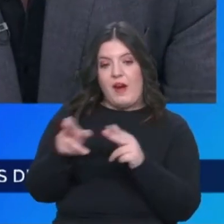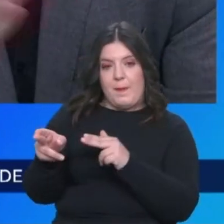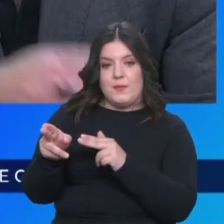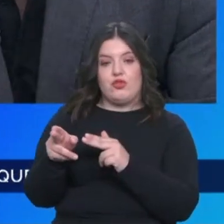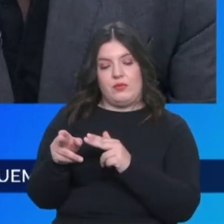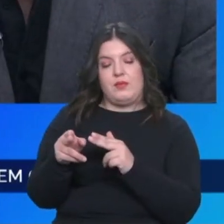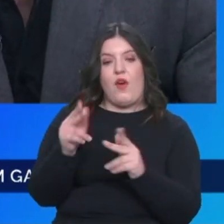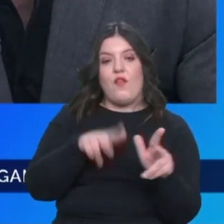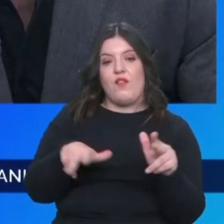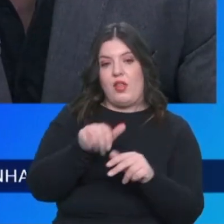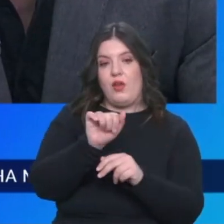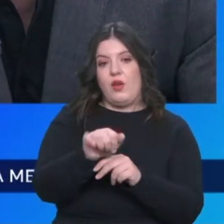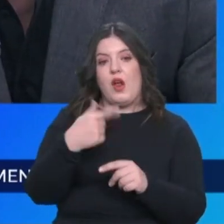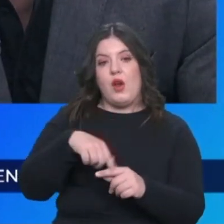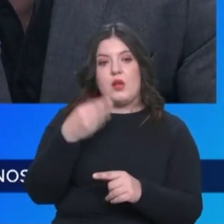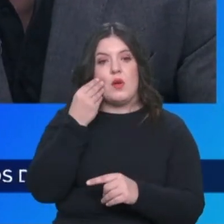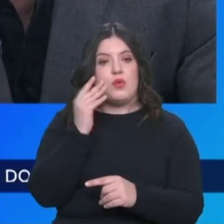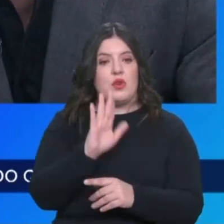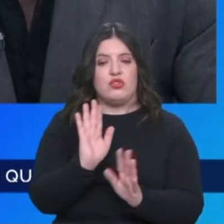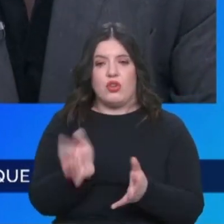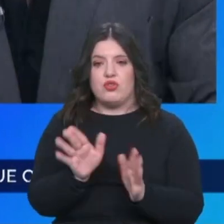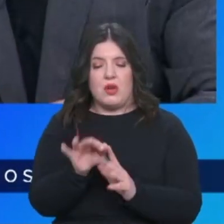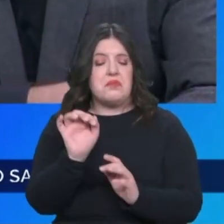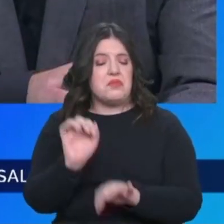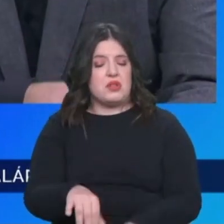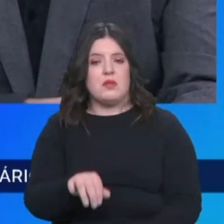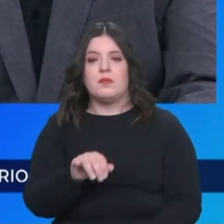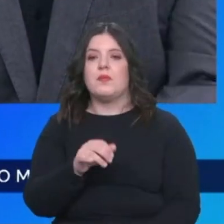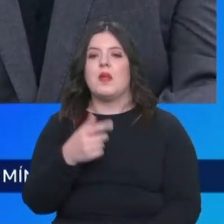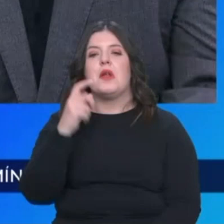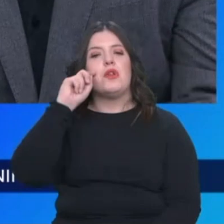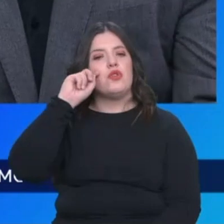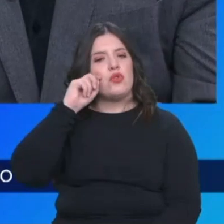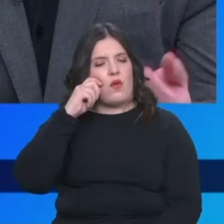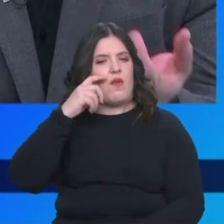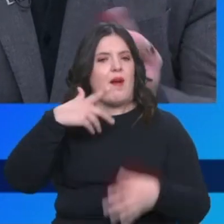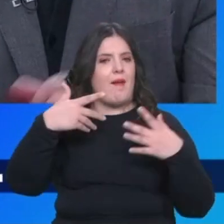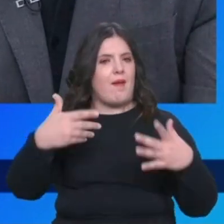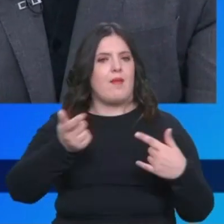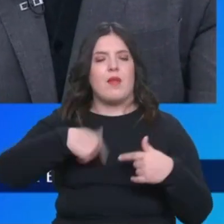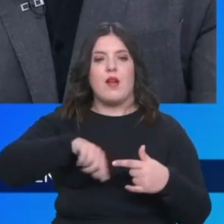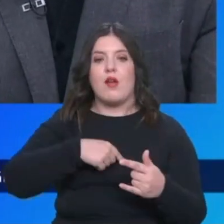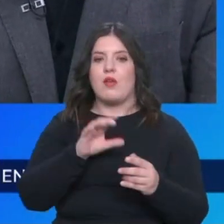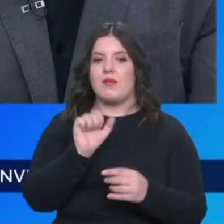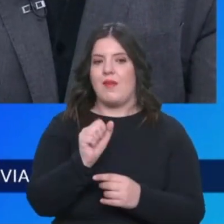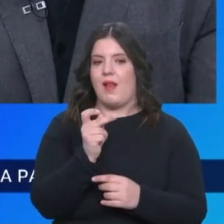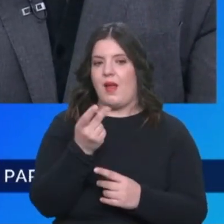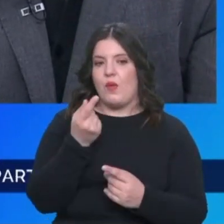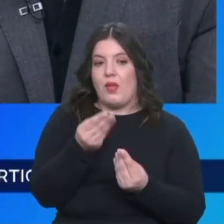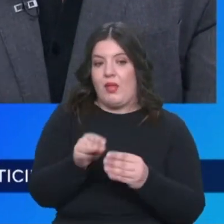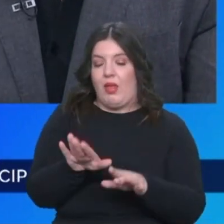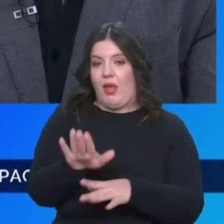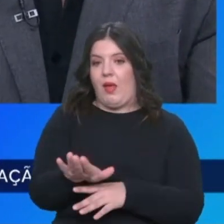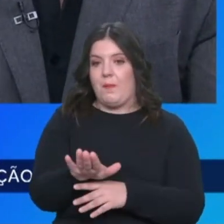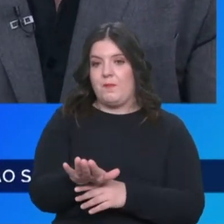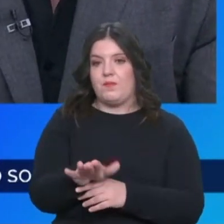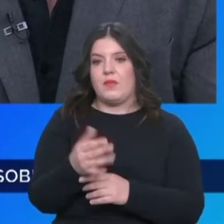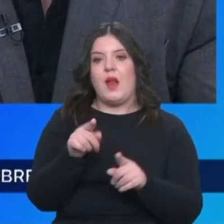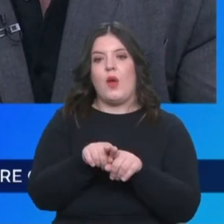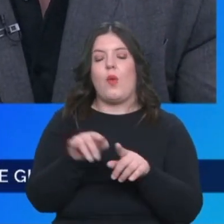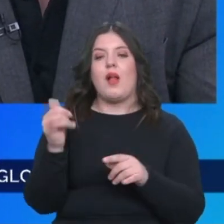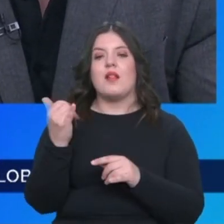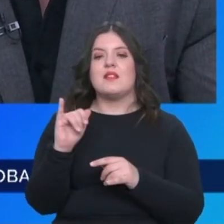nossa galáxia já foi assim, por exemplo? Já foi assim. Há uma forte desconfiança que a nossa galáxia, na sua infância, era uma prancha de